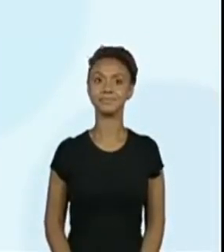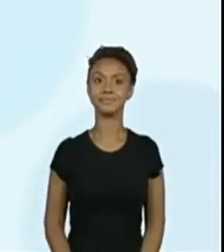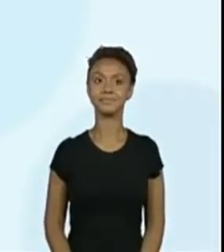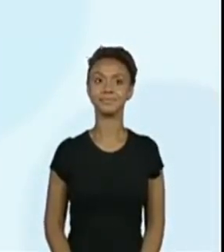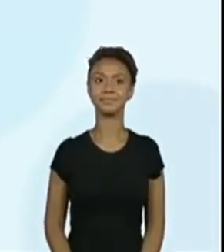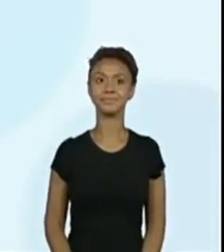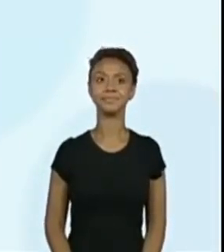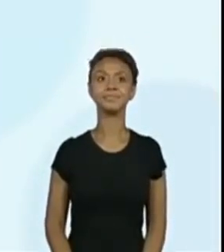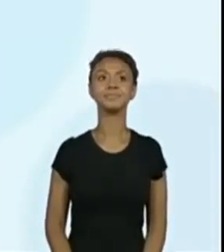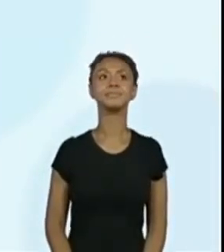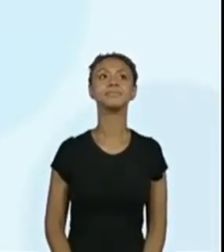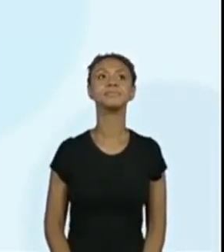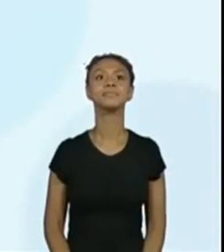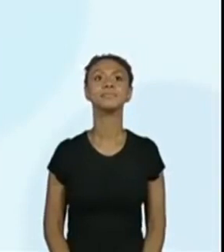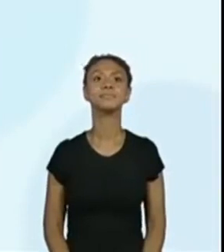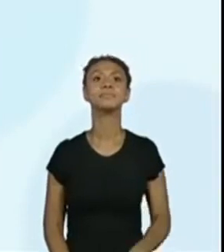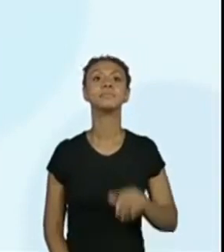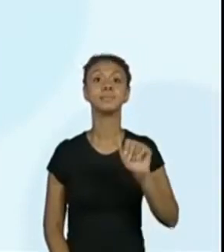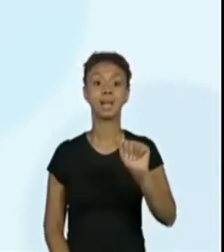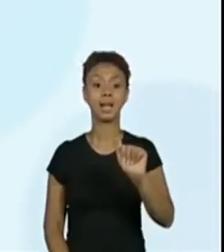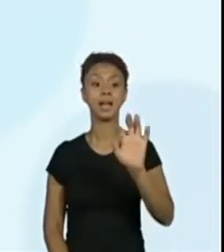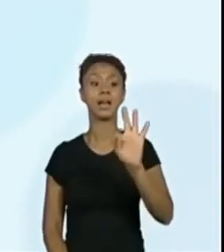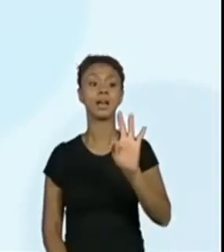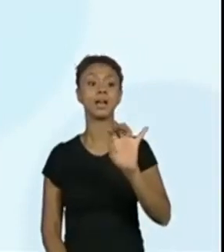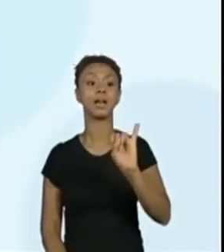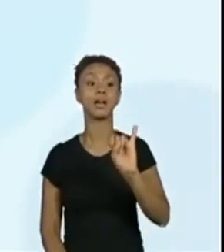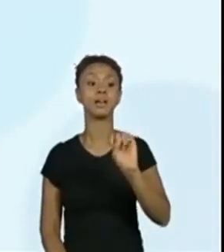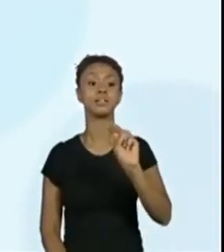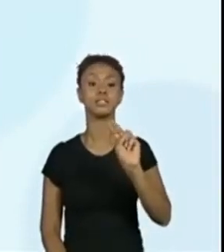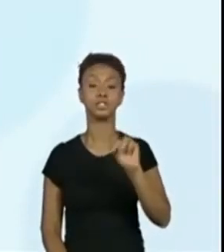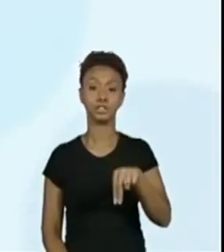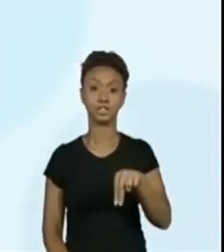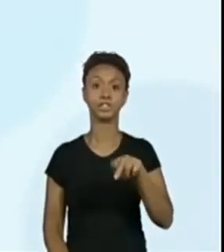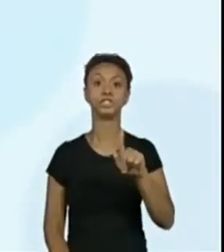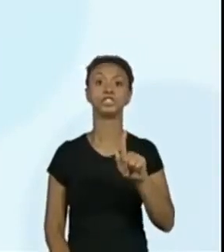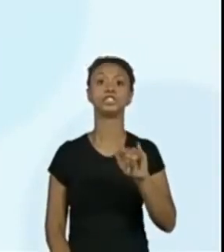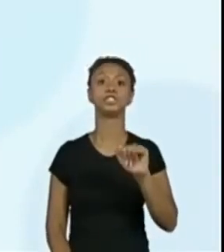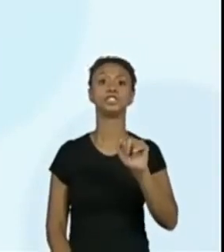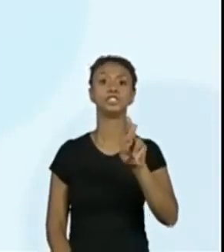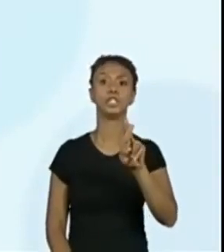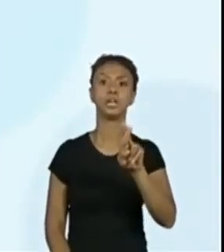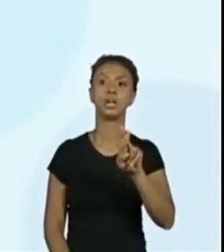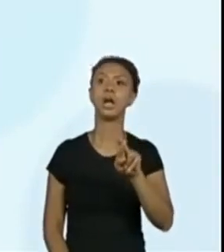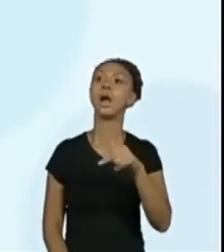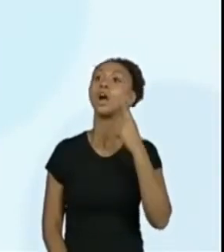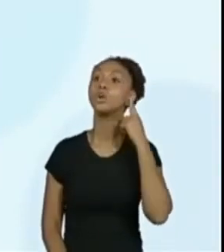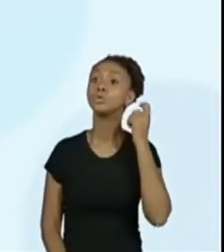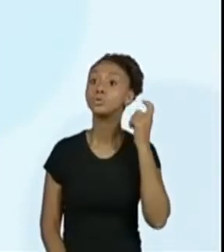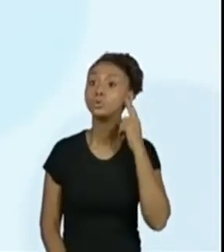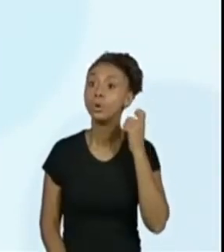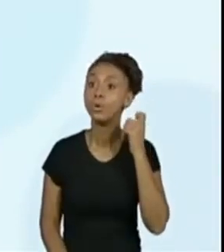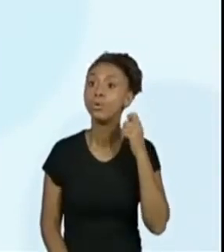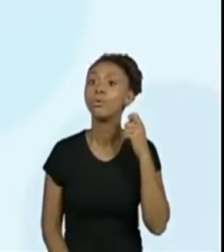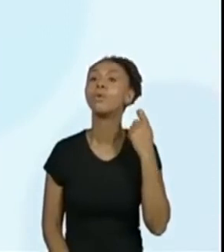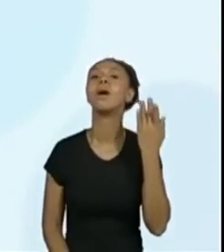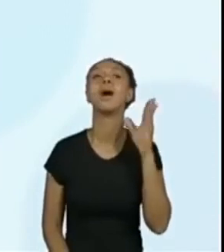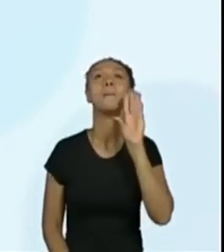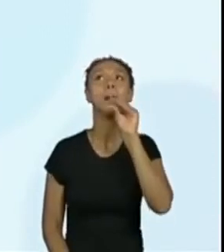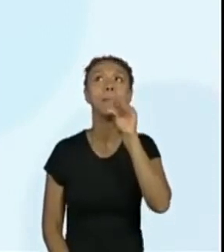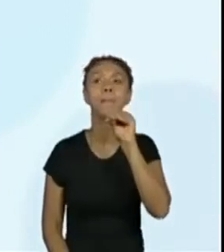É, atingir. Atingir tem o som do J, professora Vivi. Atingir.